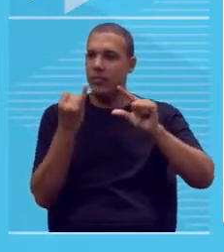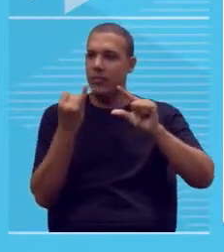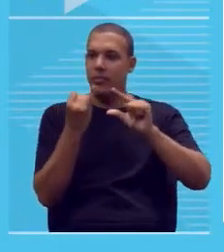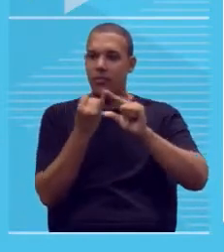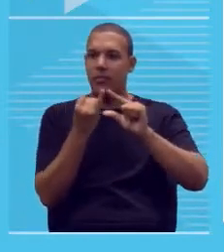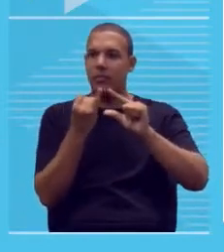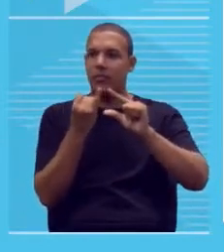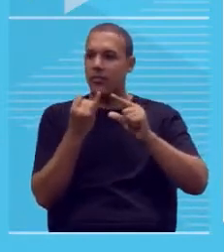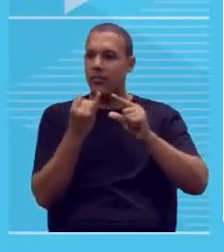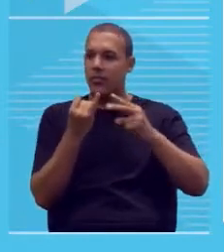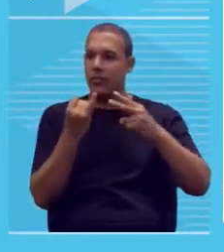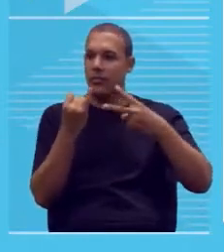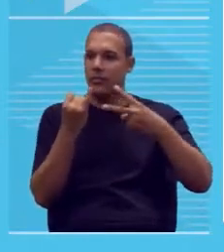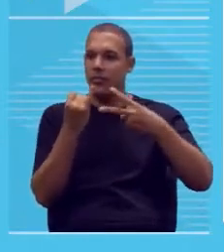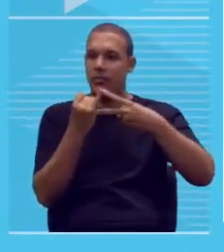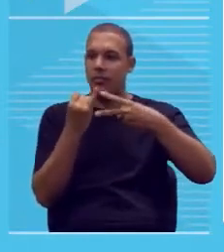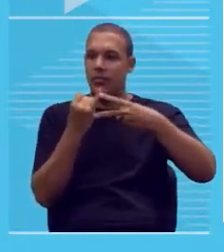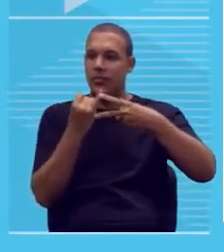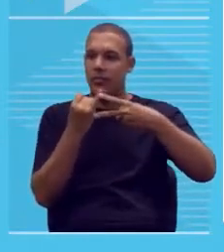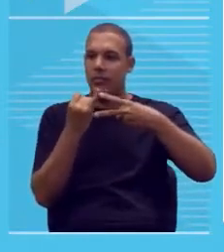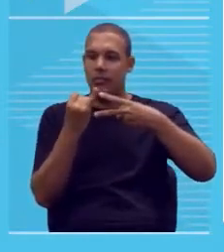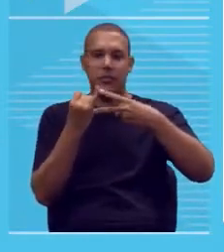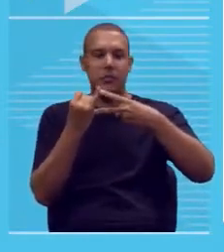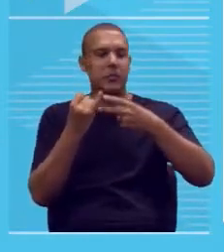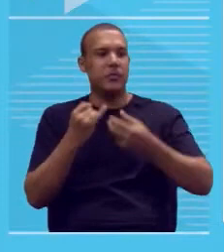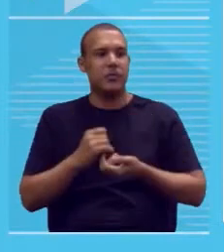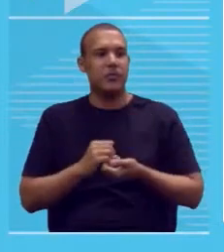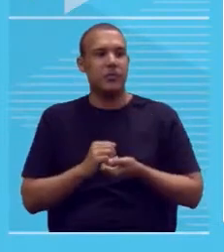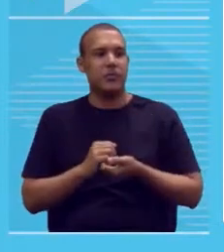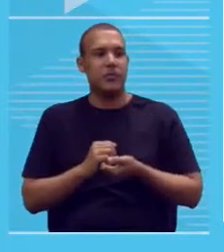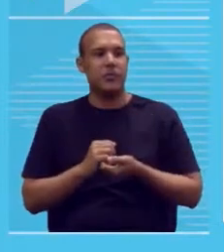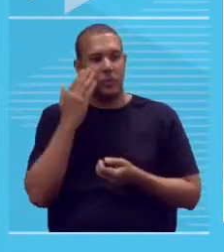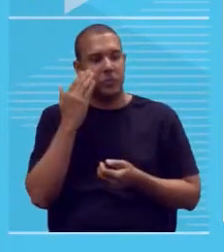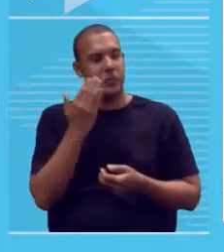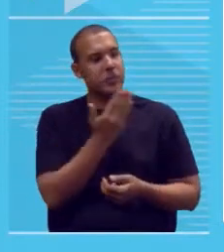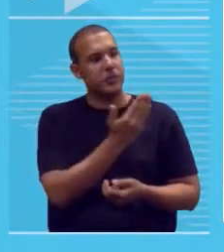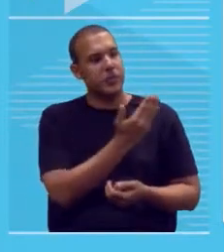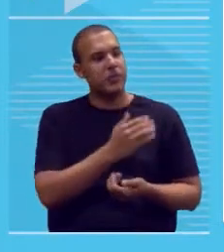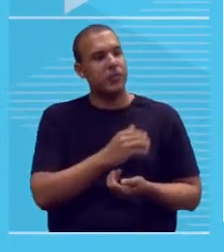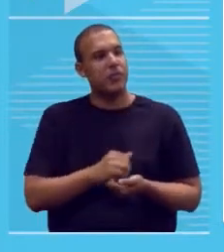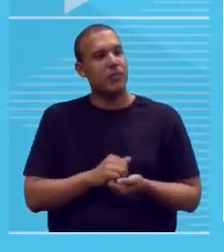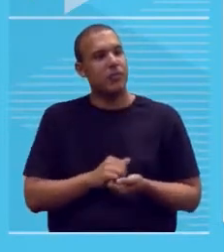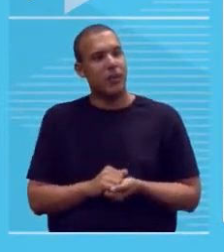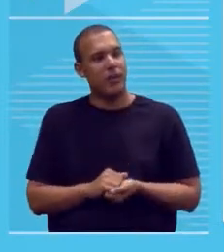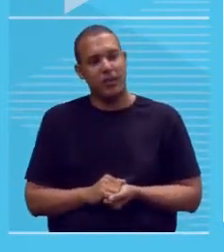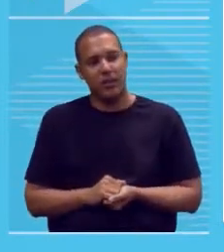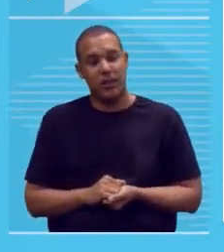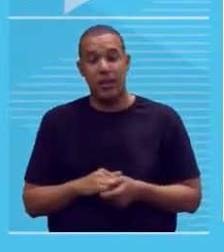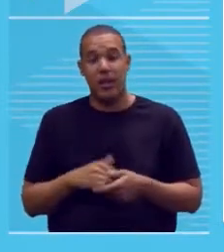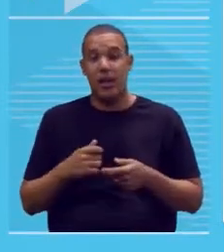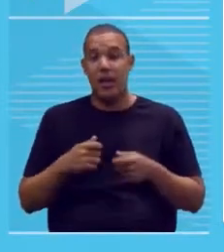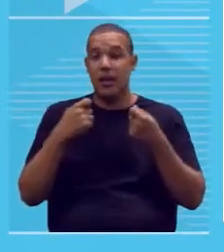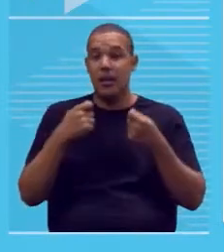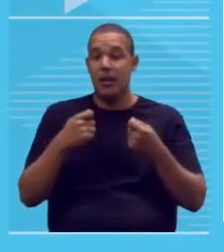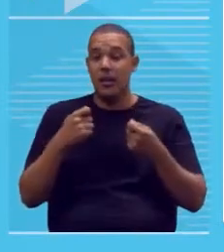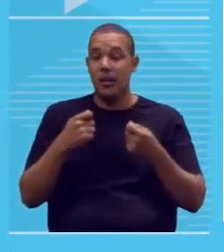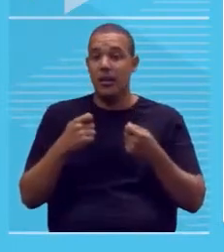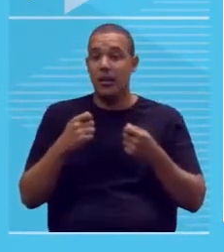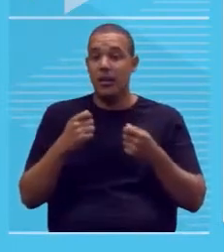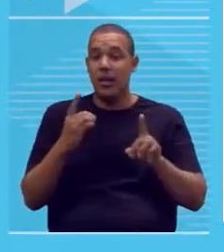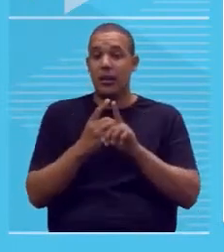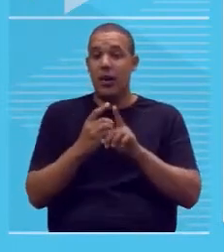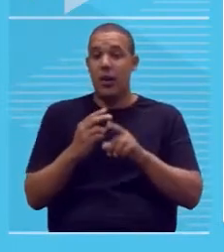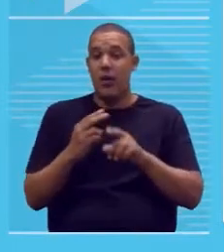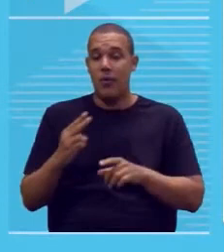Conseguiu visualizar? Então, o meu trabalho aqui é descobrir quanto que vale cada uma dessas distâncias. Descobrir quanto